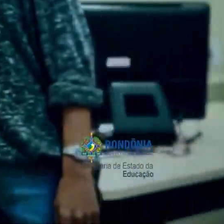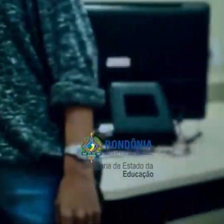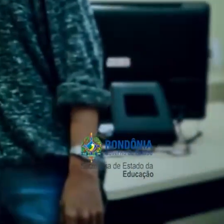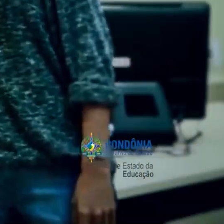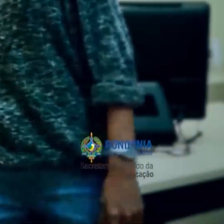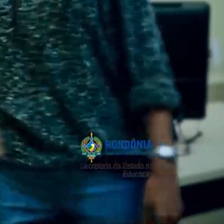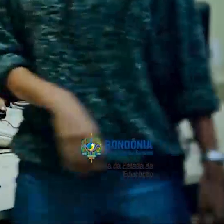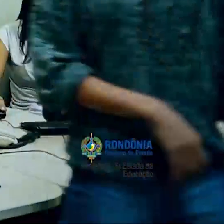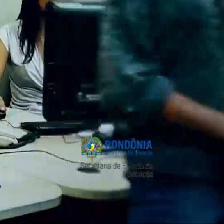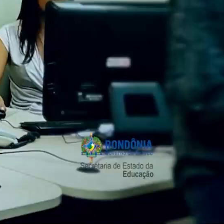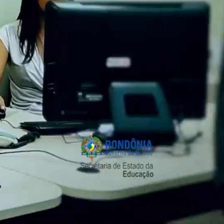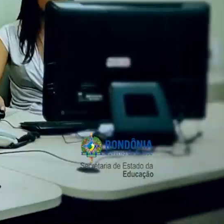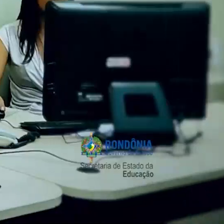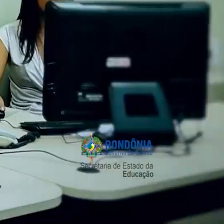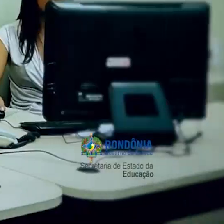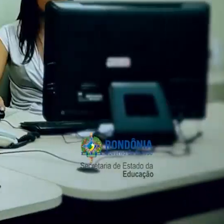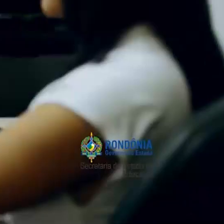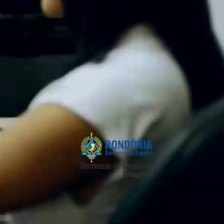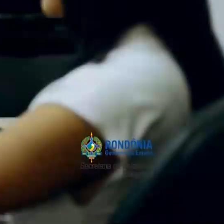Relatório para hoje.